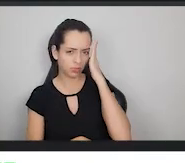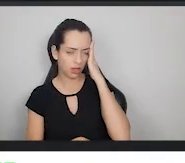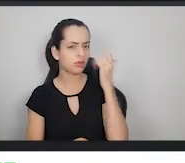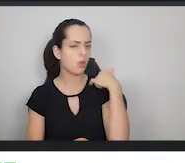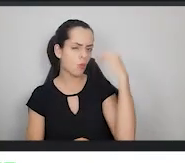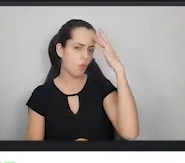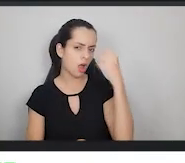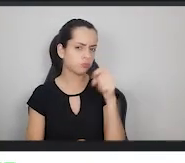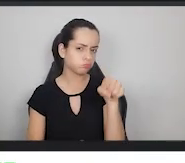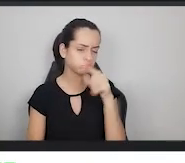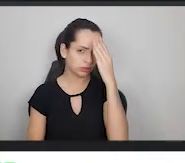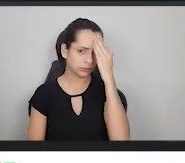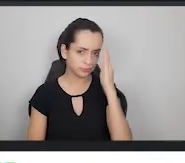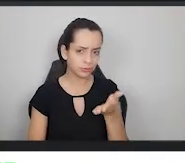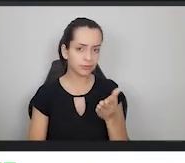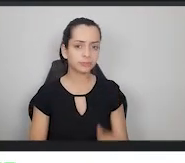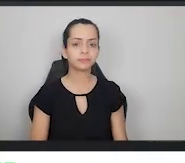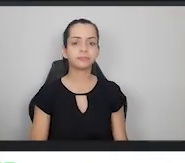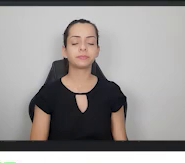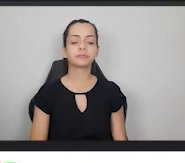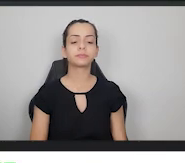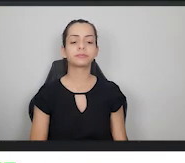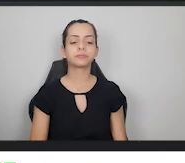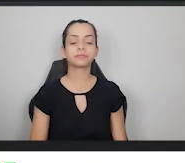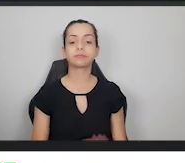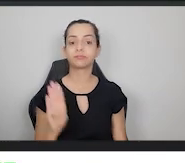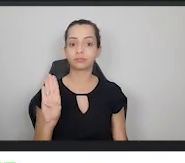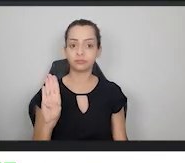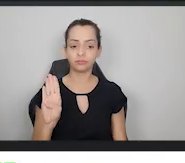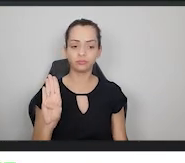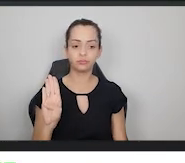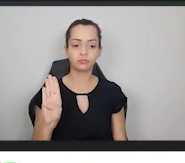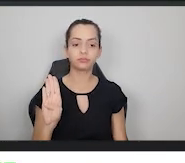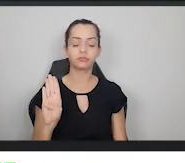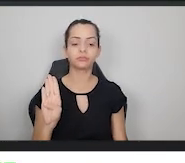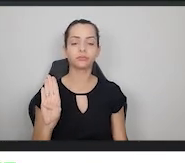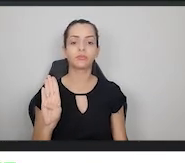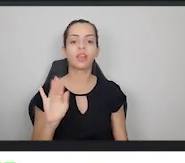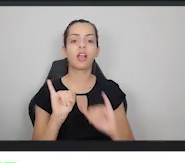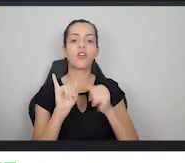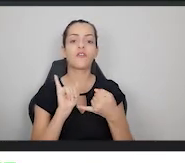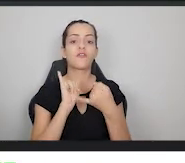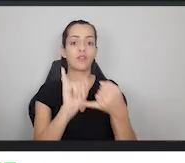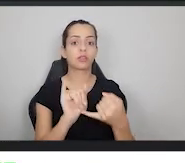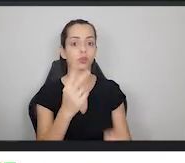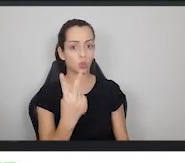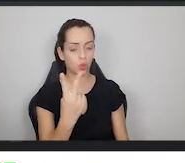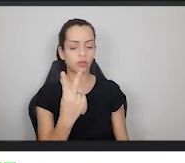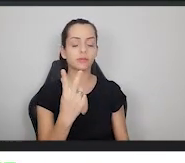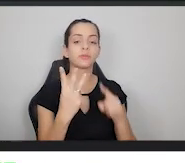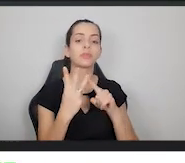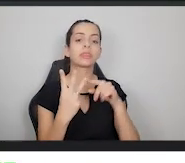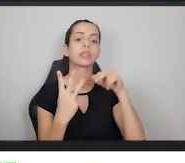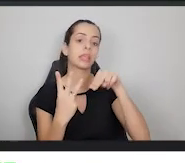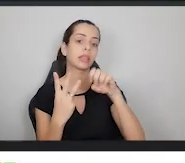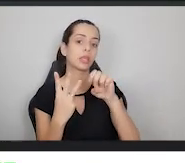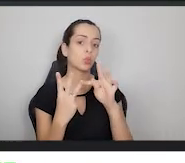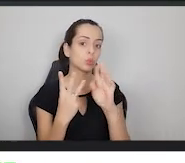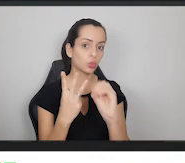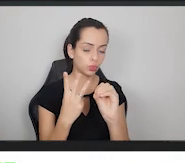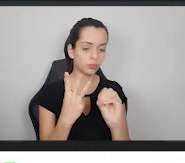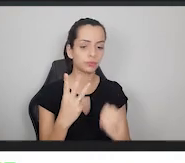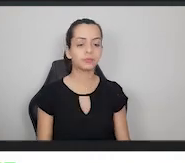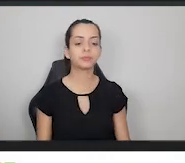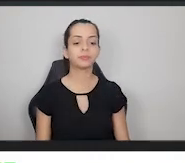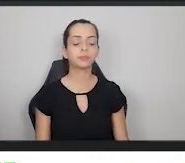para uma carga de até 10 kW residencial. É claro que a gente faz um cálculo de demanda, né? Vocês